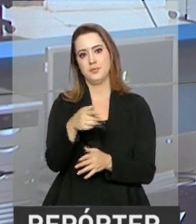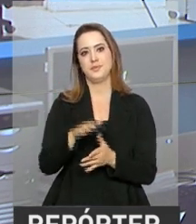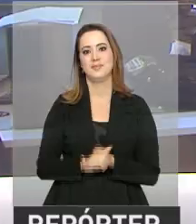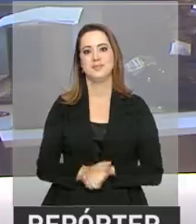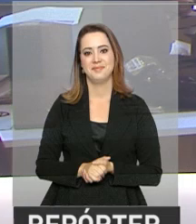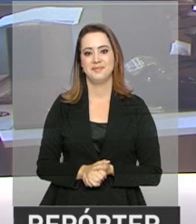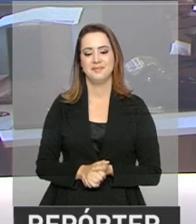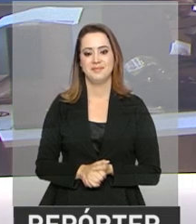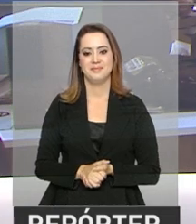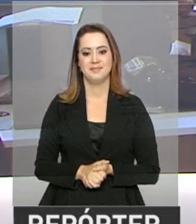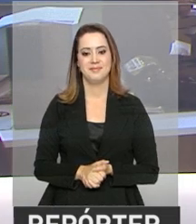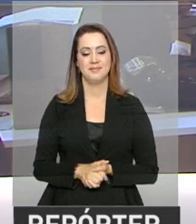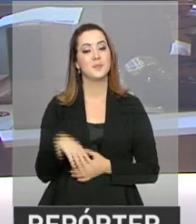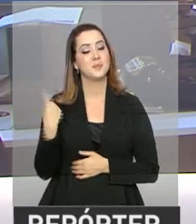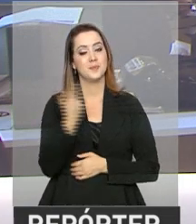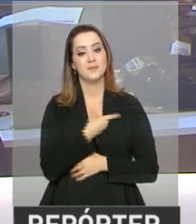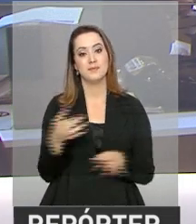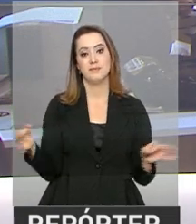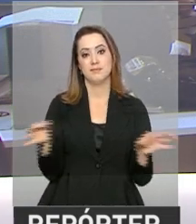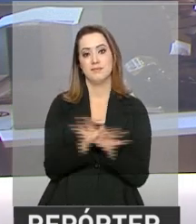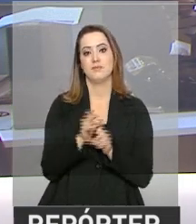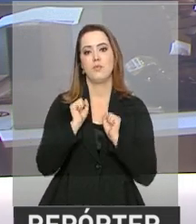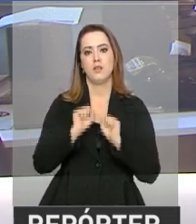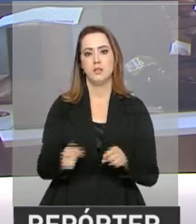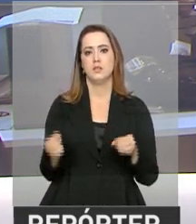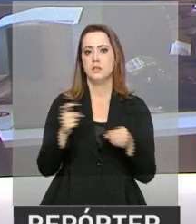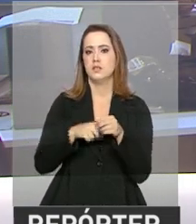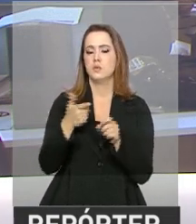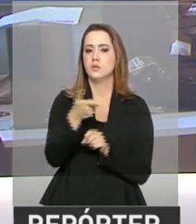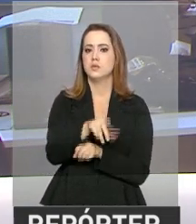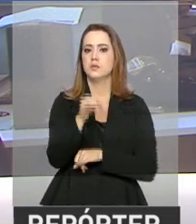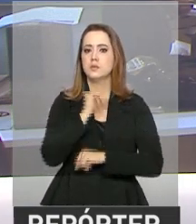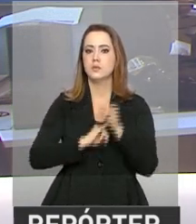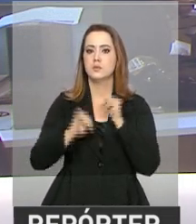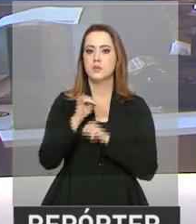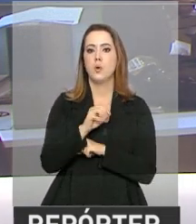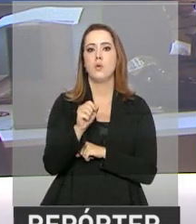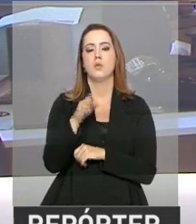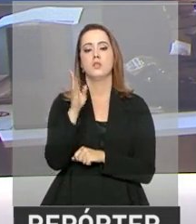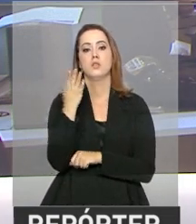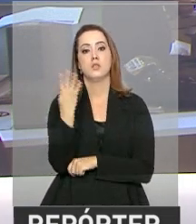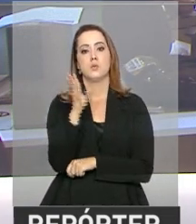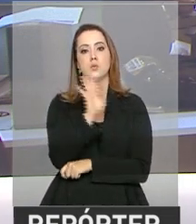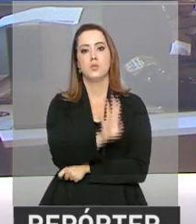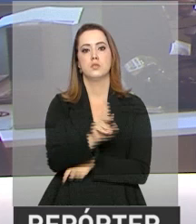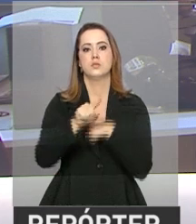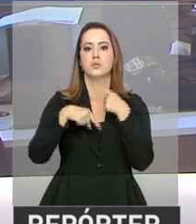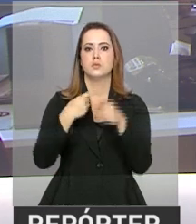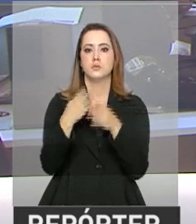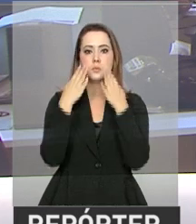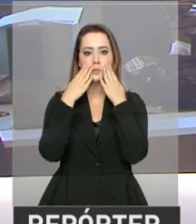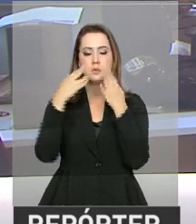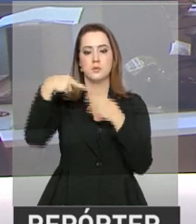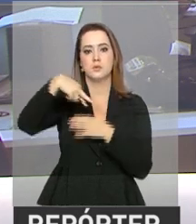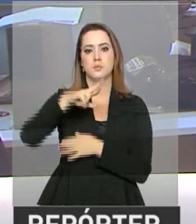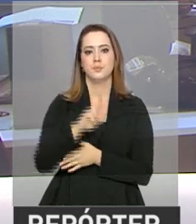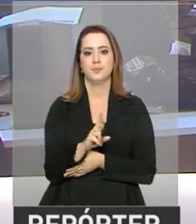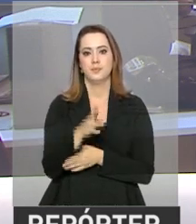T37. E nós ficamos por aqui. Podemos voltar a qualquer momento com outras informações ou às 16h na próxima edição do